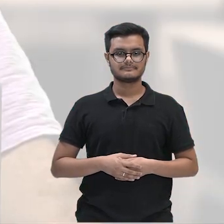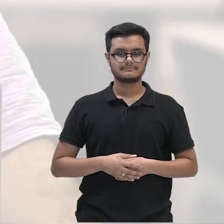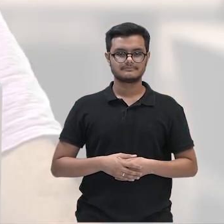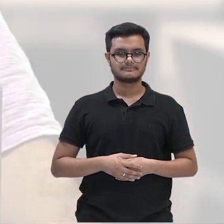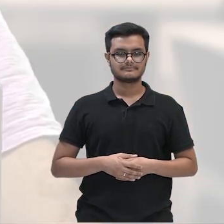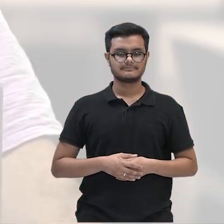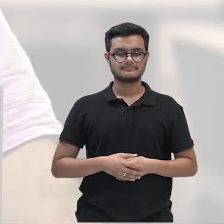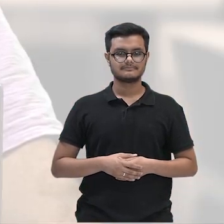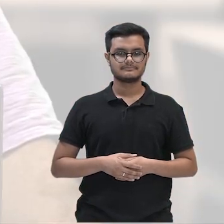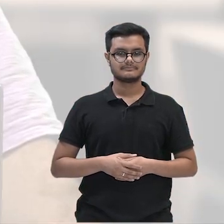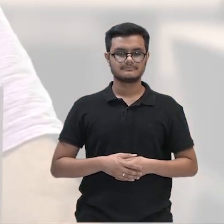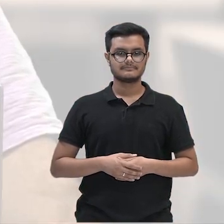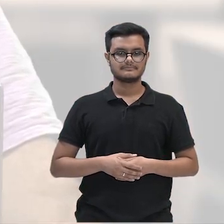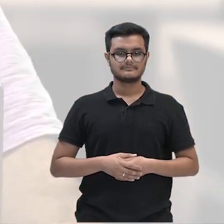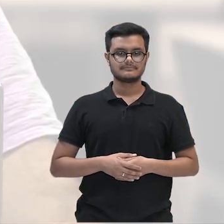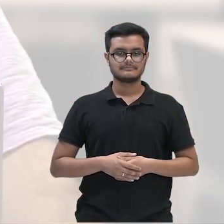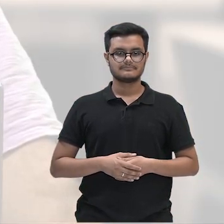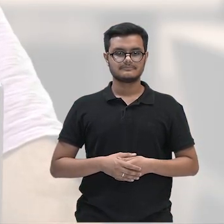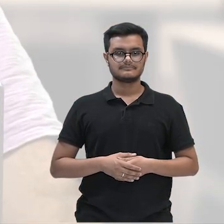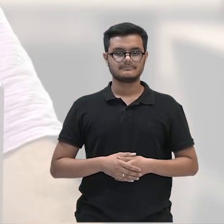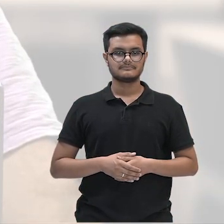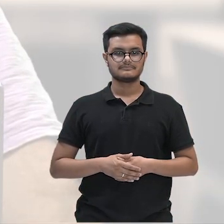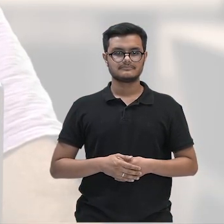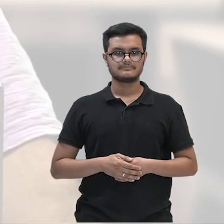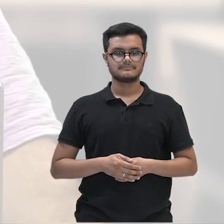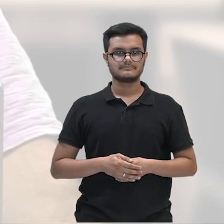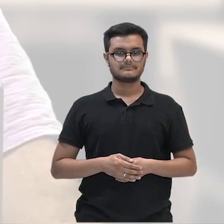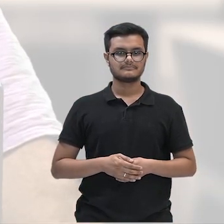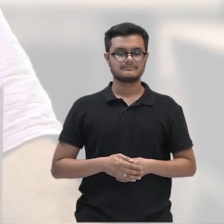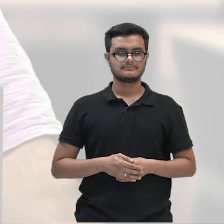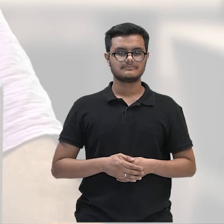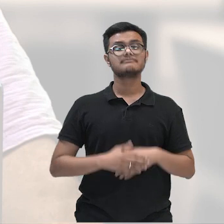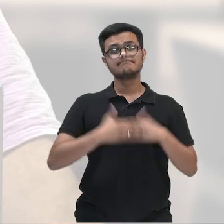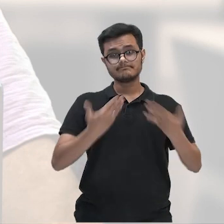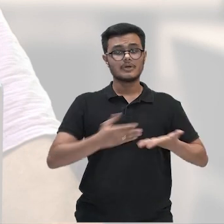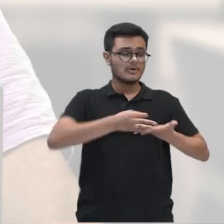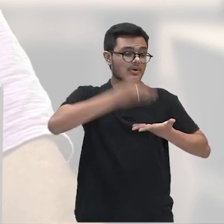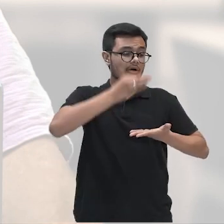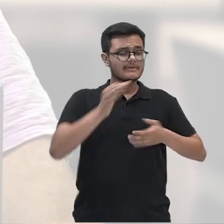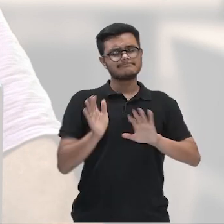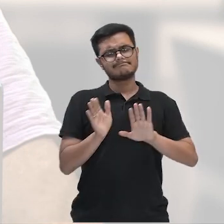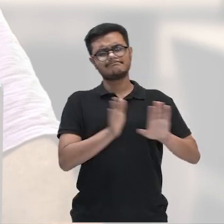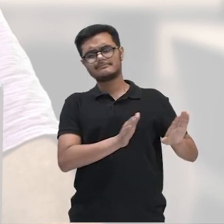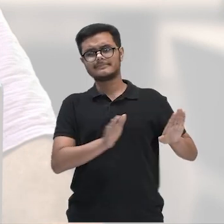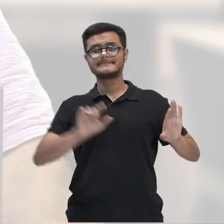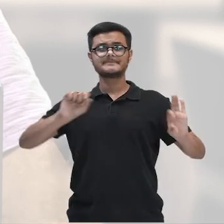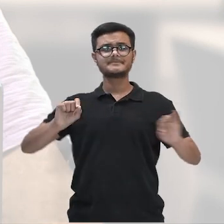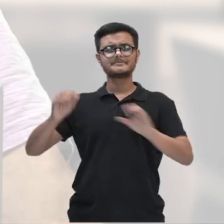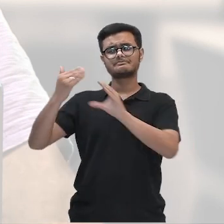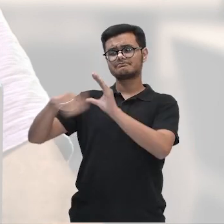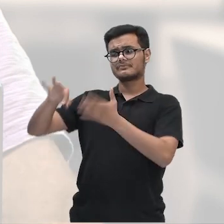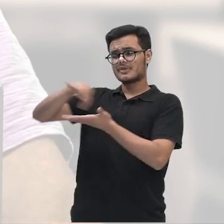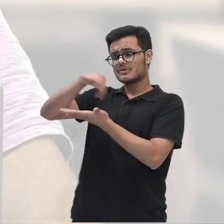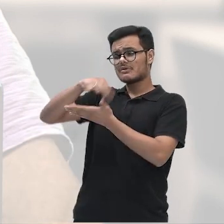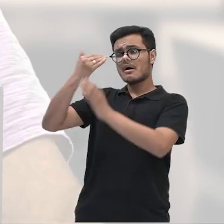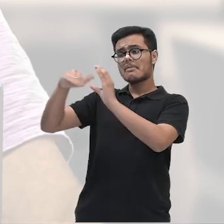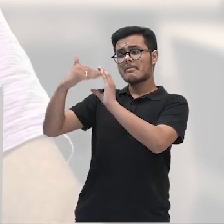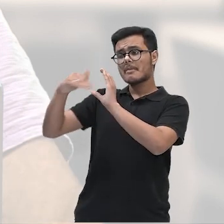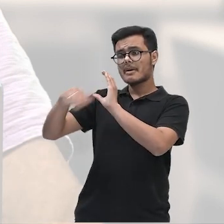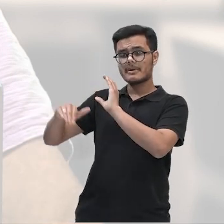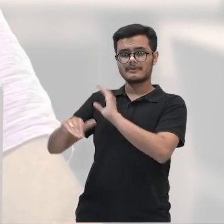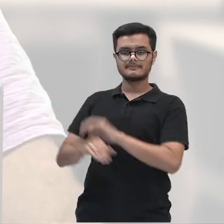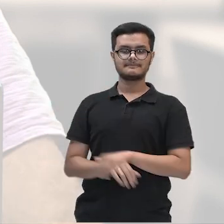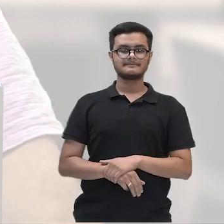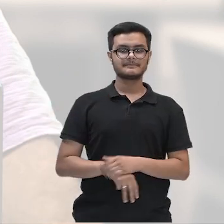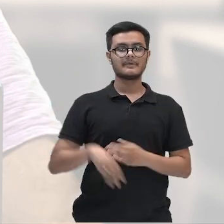Finalizei com mais uma atividade que era sobre verificar os e-mails. Então, after my breakfast, I wrote some emails. Por que está em destaque